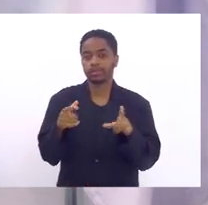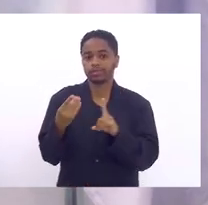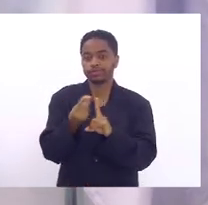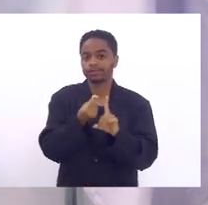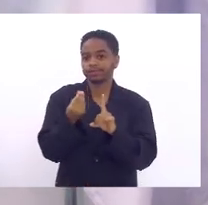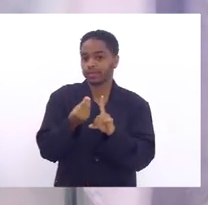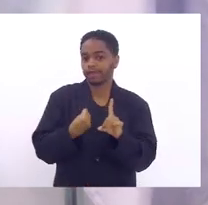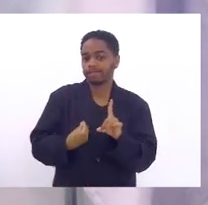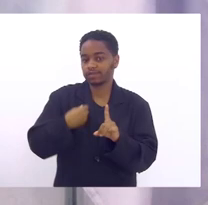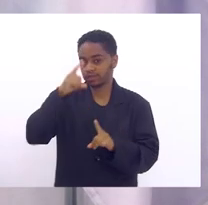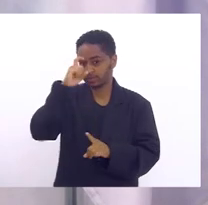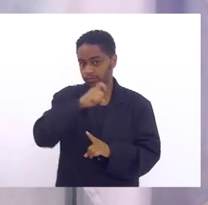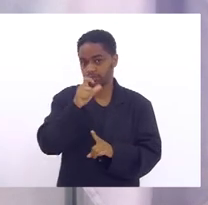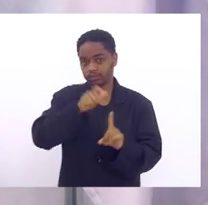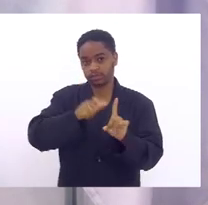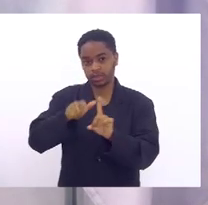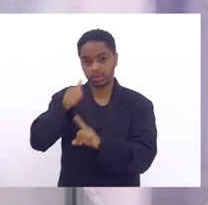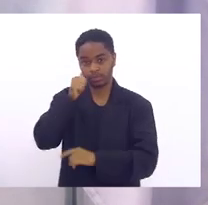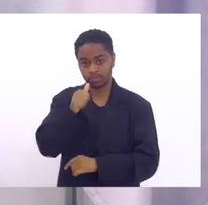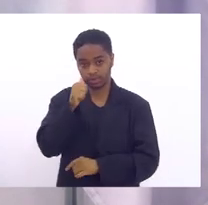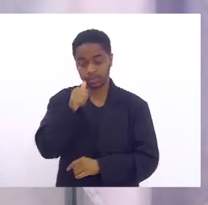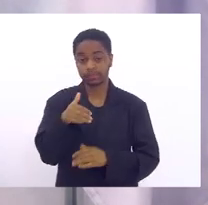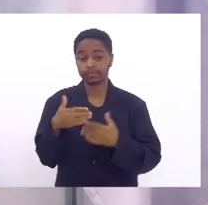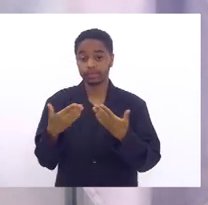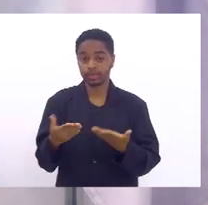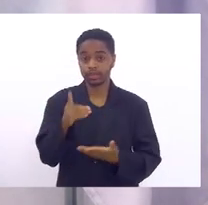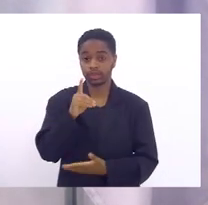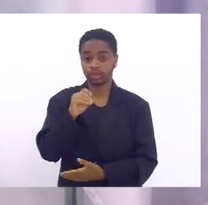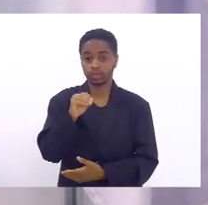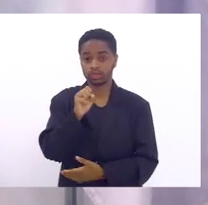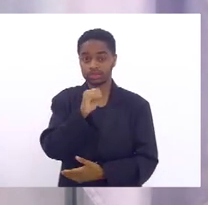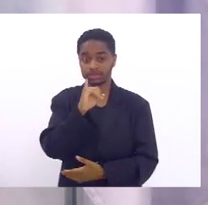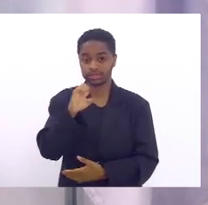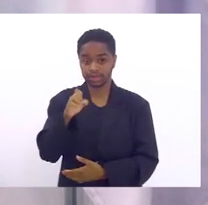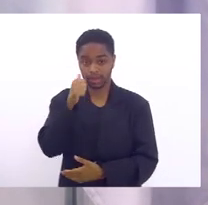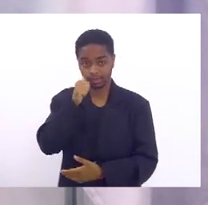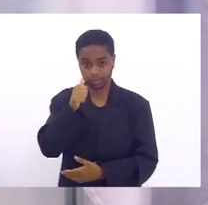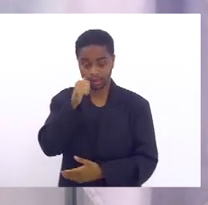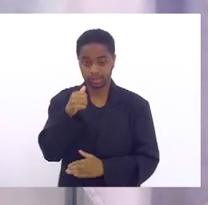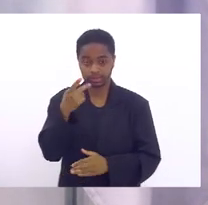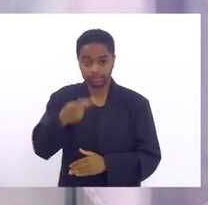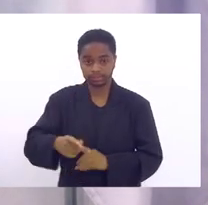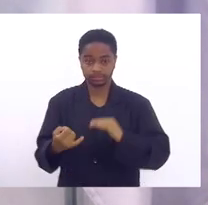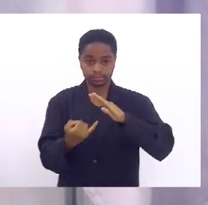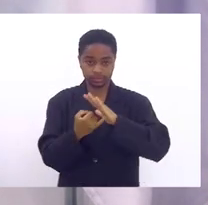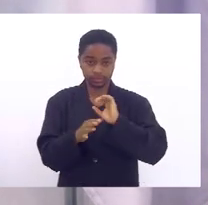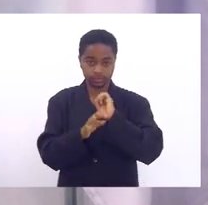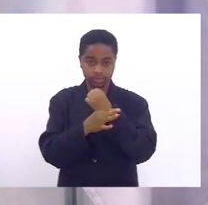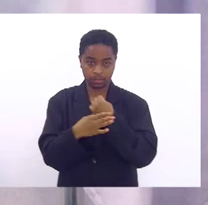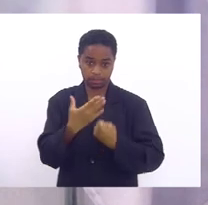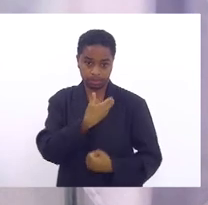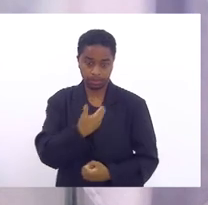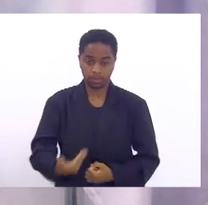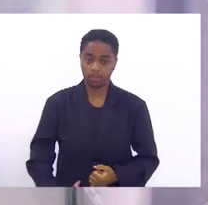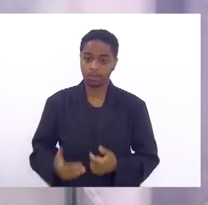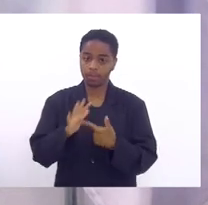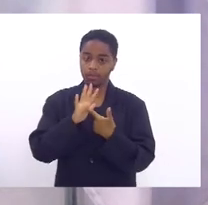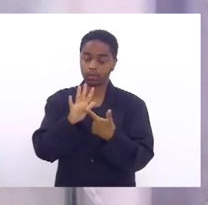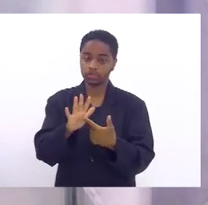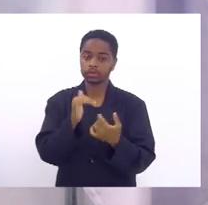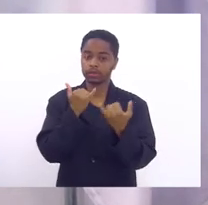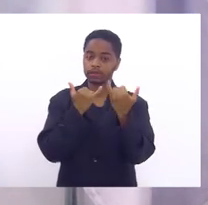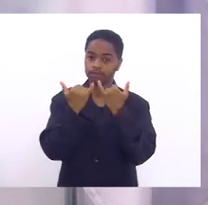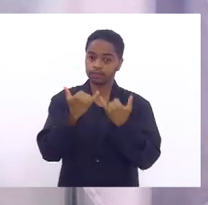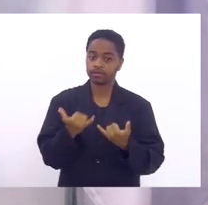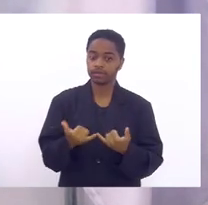mulheres então doss mulher do Instituto de Segurança Pública apresentou esses dados e que